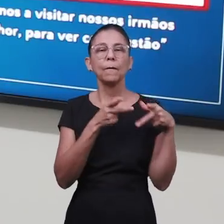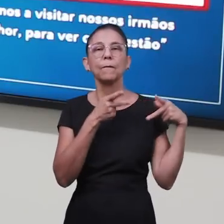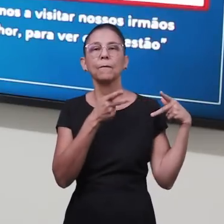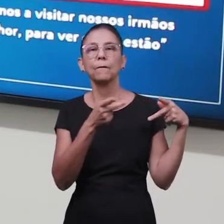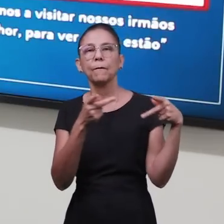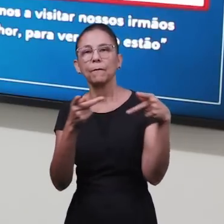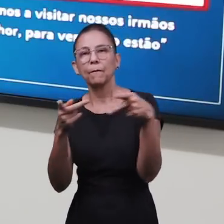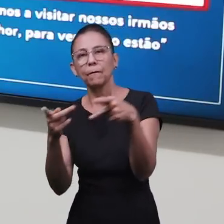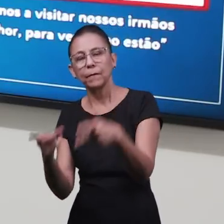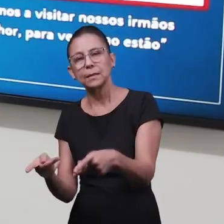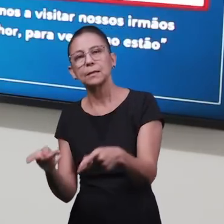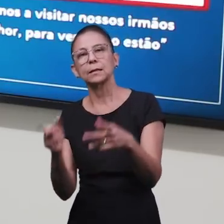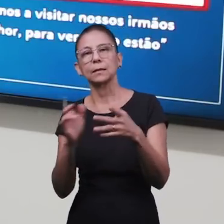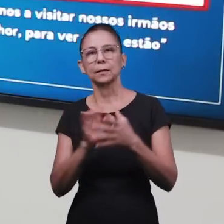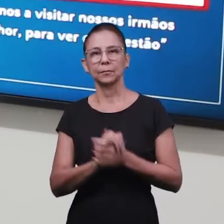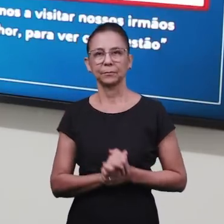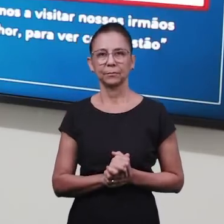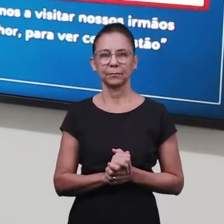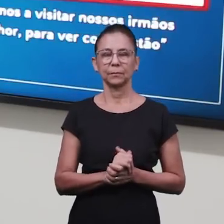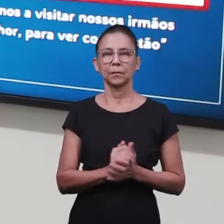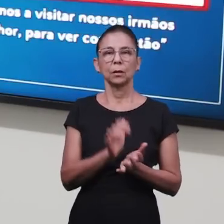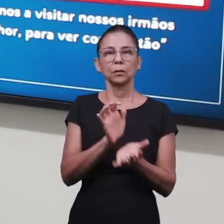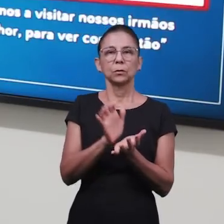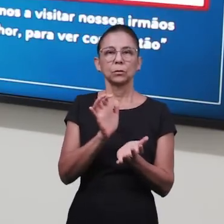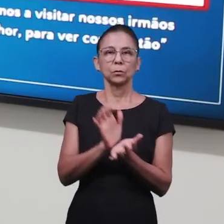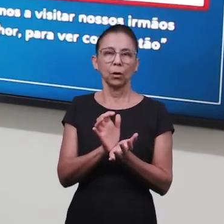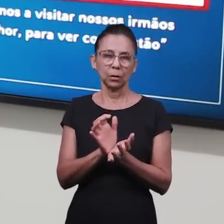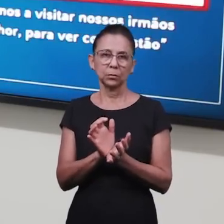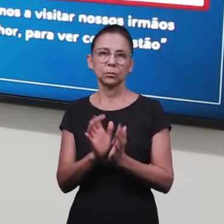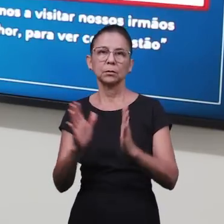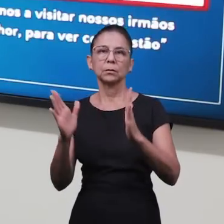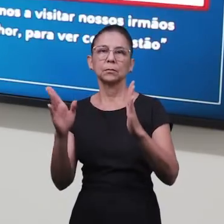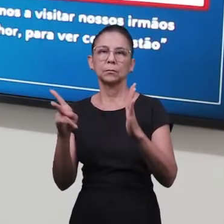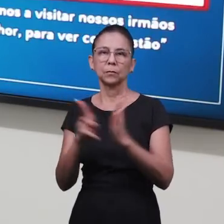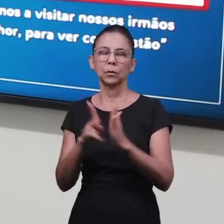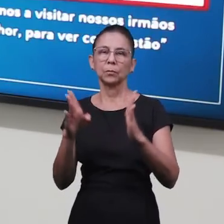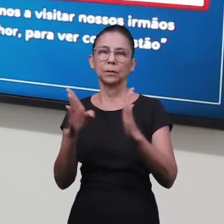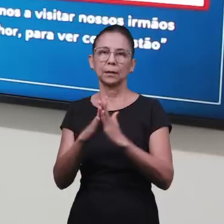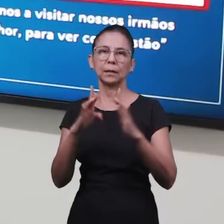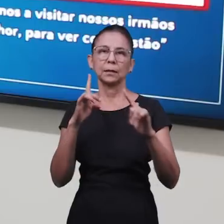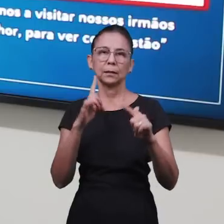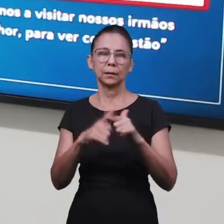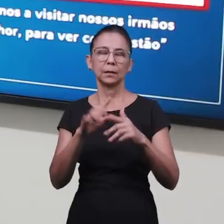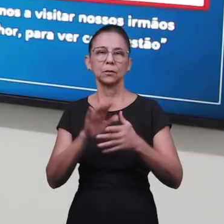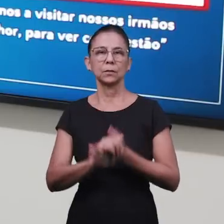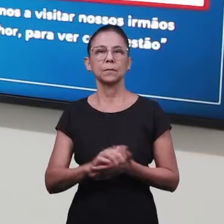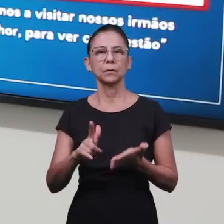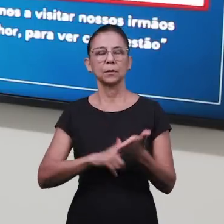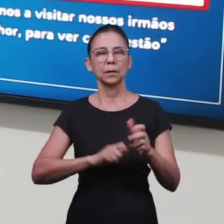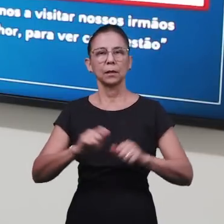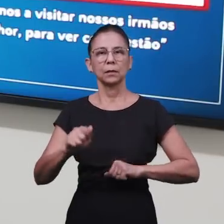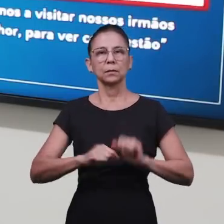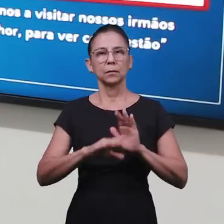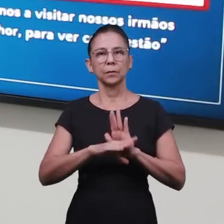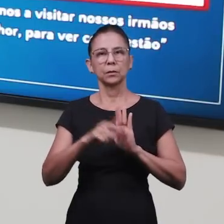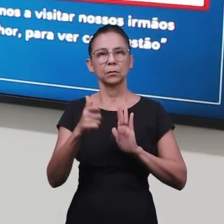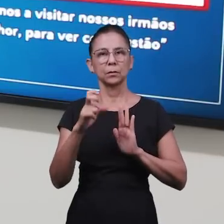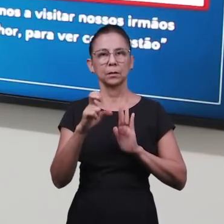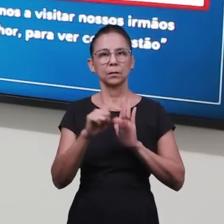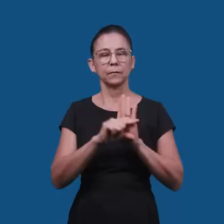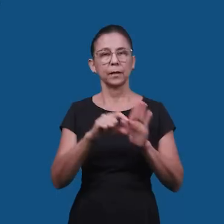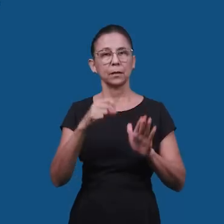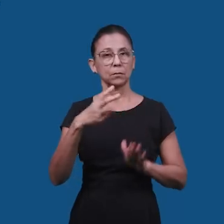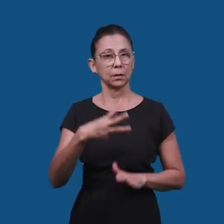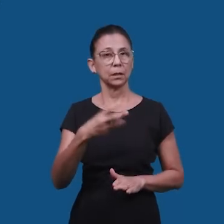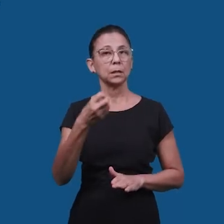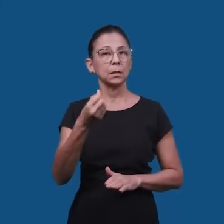de acessibilidade aos idosos da igreja. Como texto para a nossa meditação, trago aqui Atos capítulo 15, verso